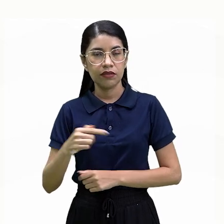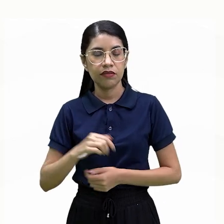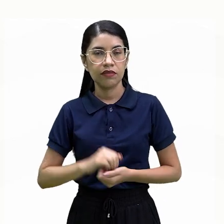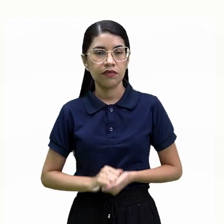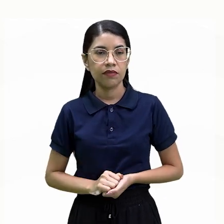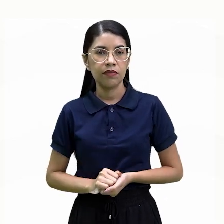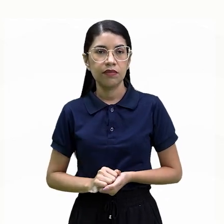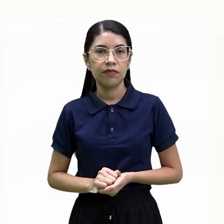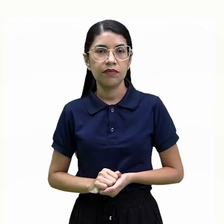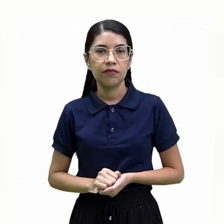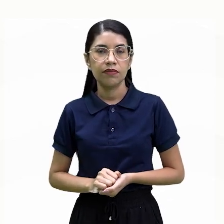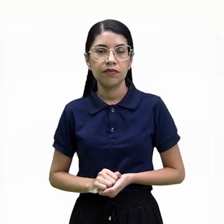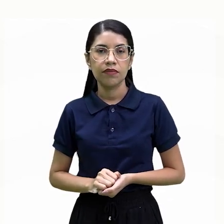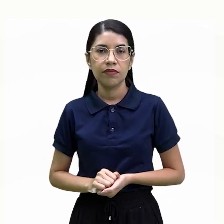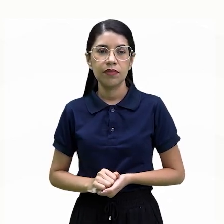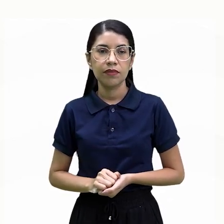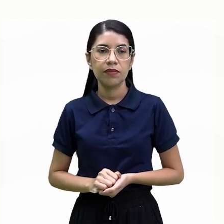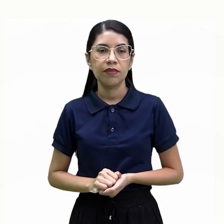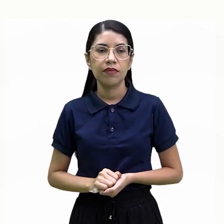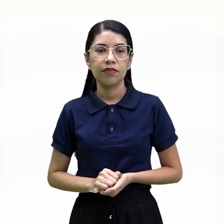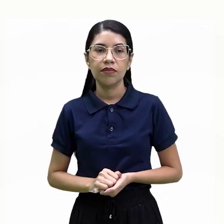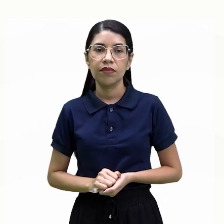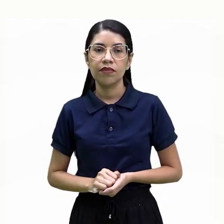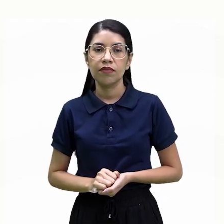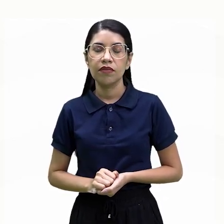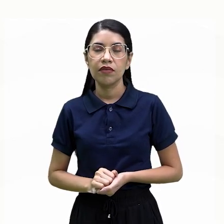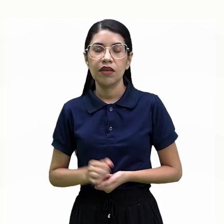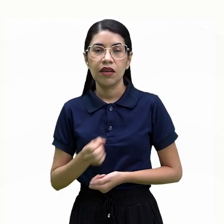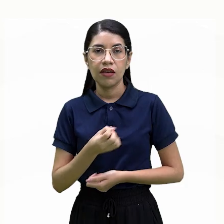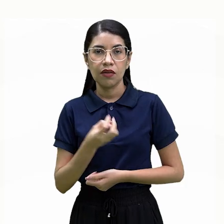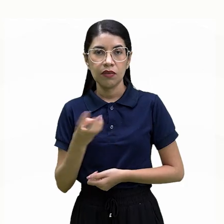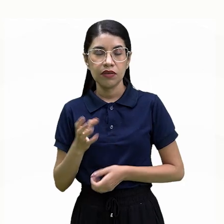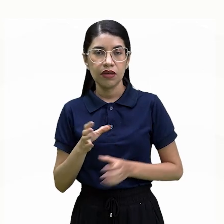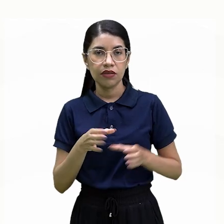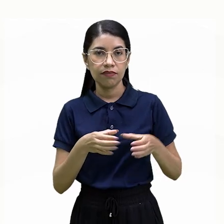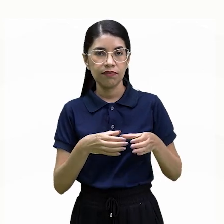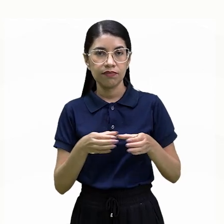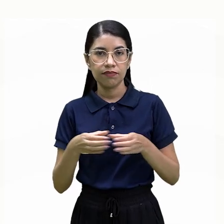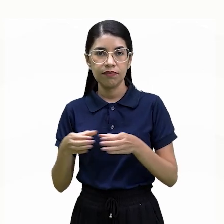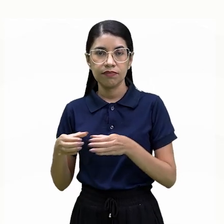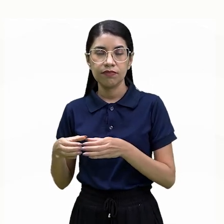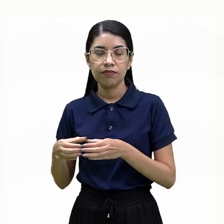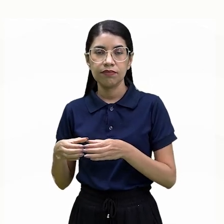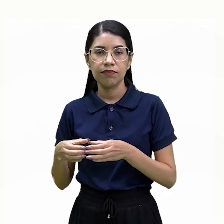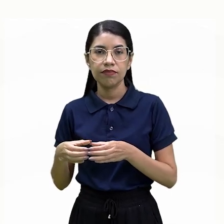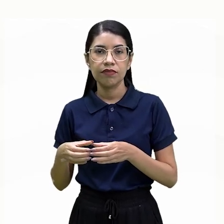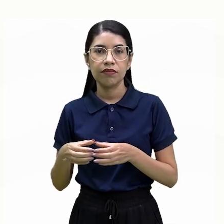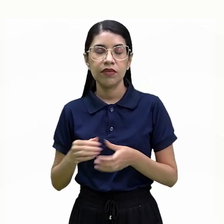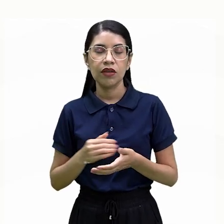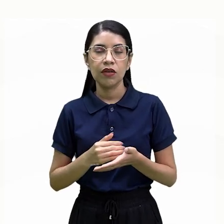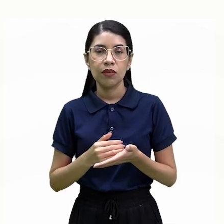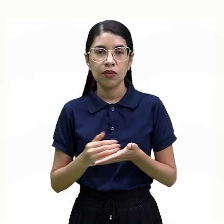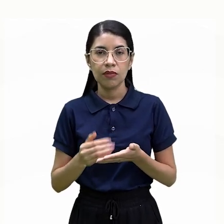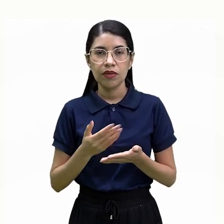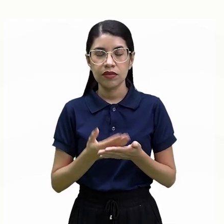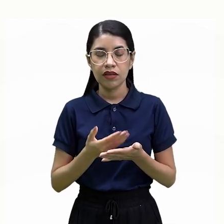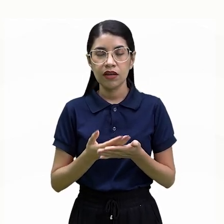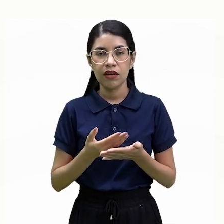7,7, né? 7,7. Muito bem. O número de classe. Logo lá no